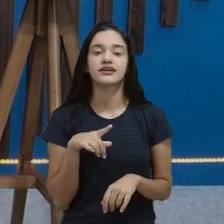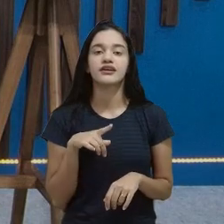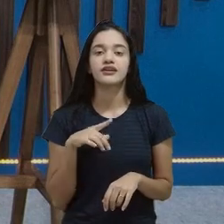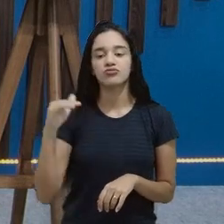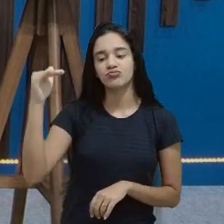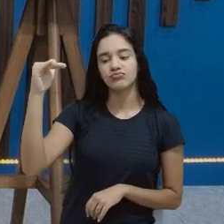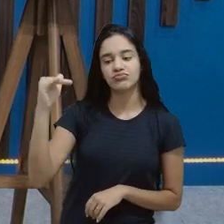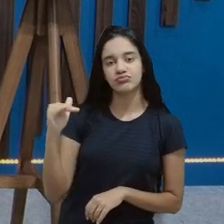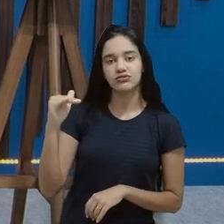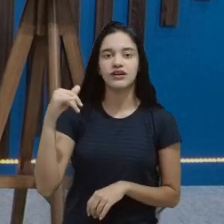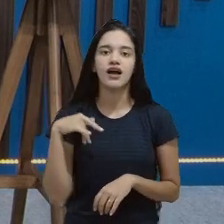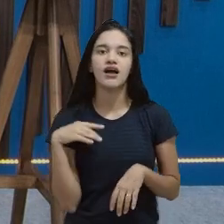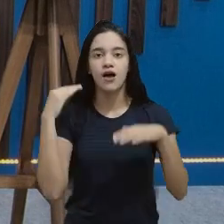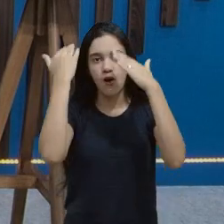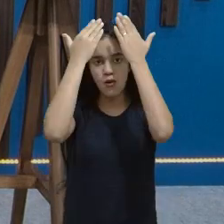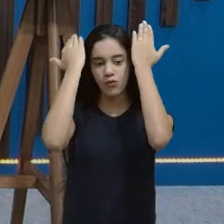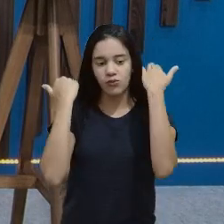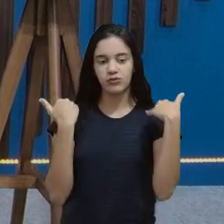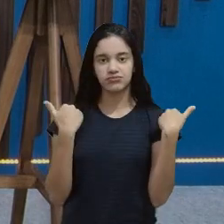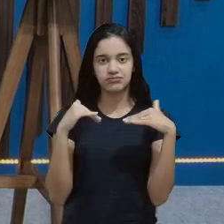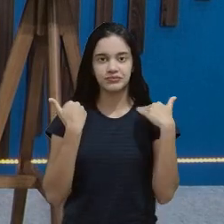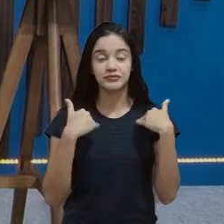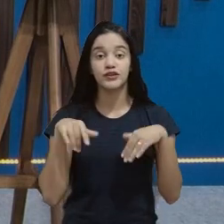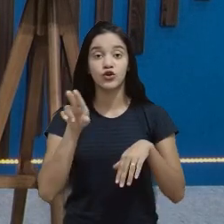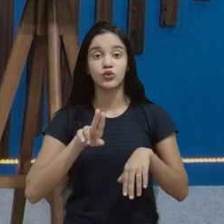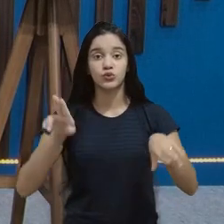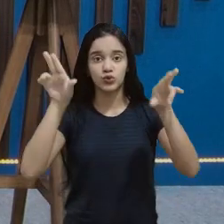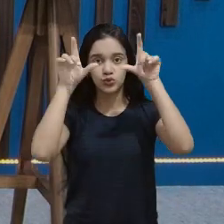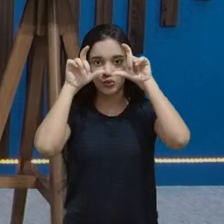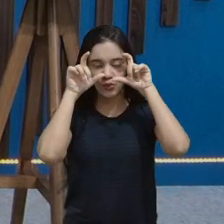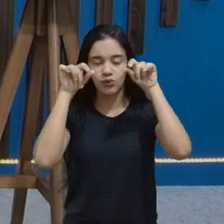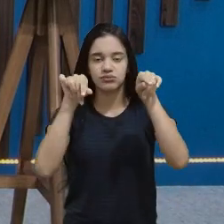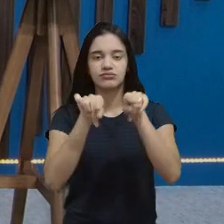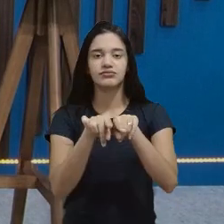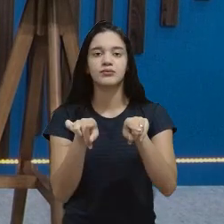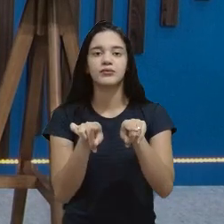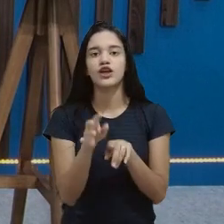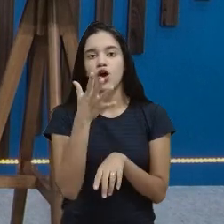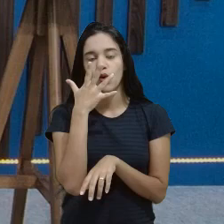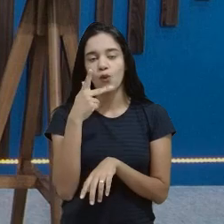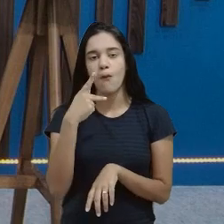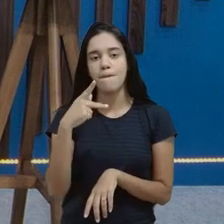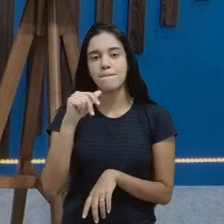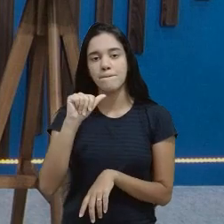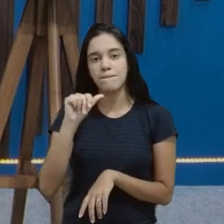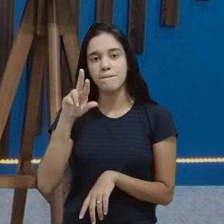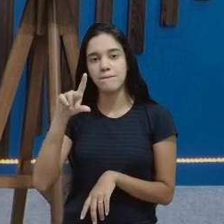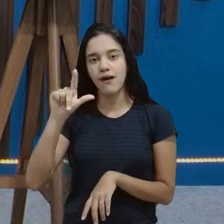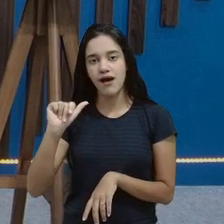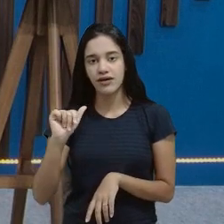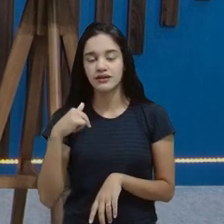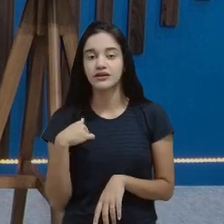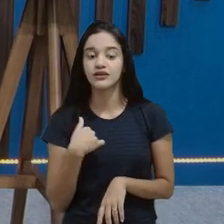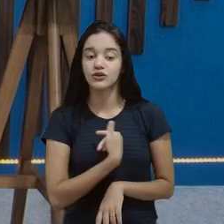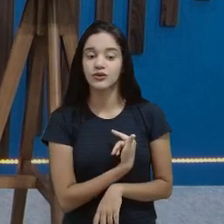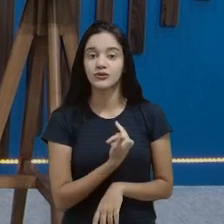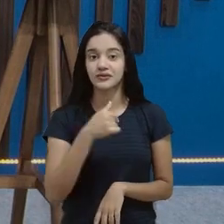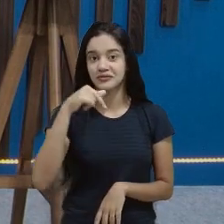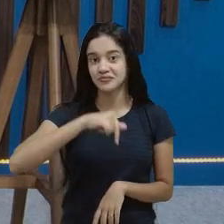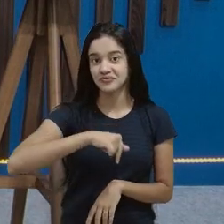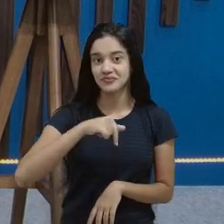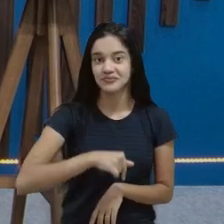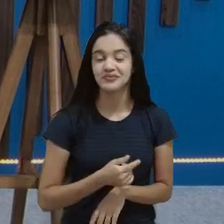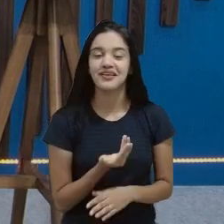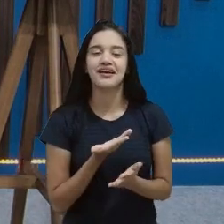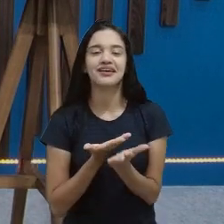estatura baixa, tenho cabelo tamanho médio, uso óculos, tenho cor parda e estamos aqui